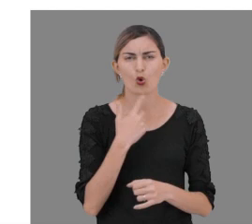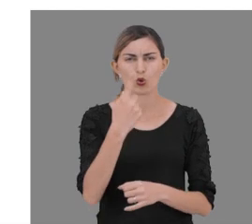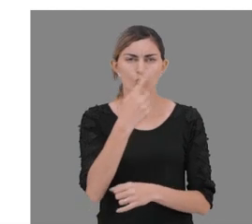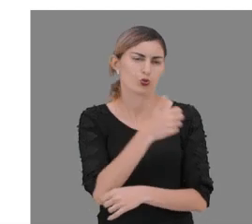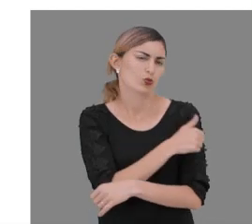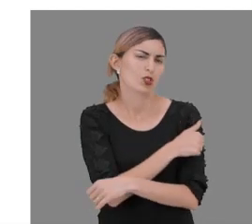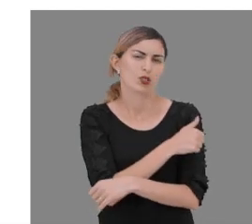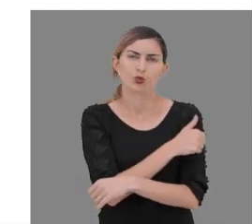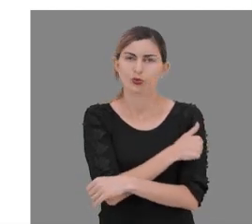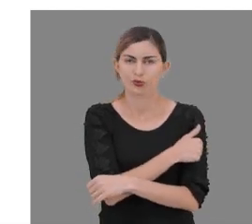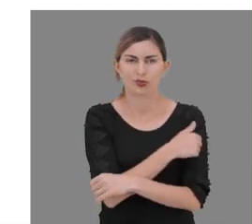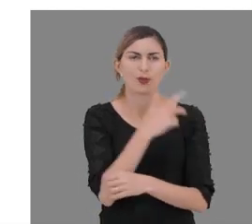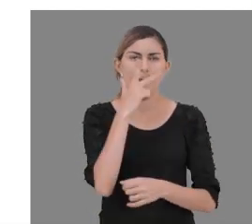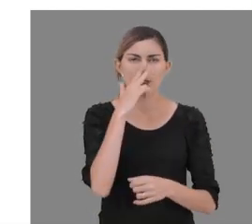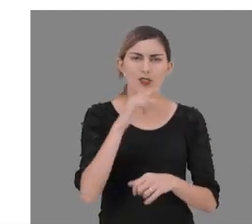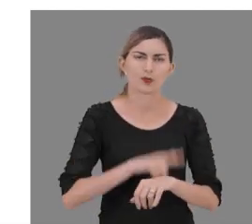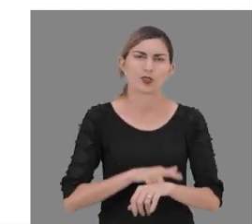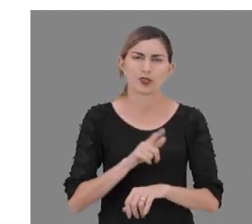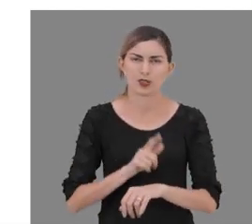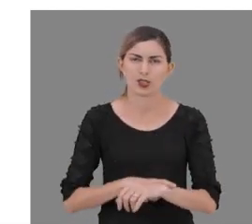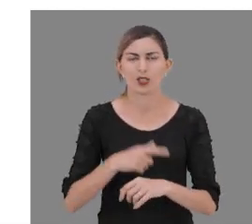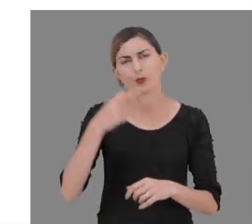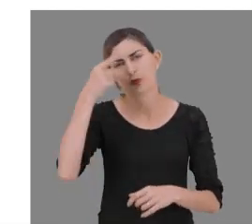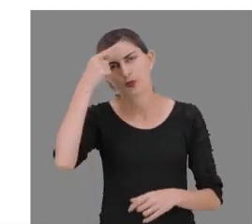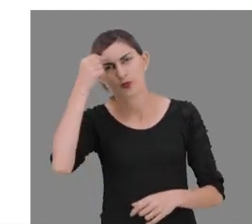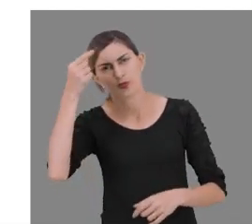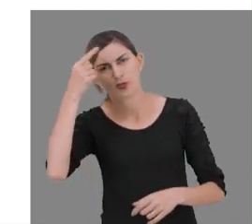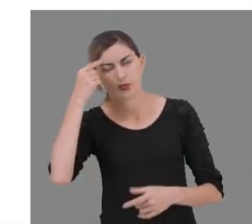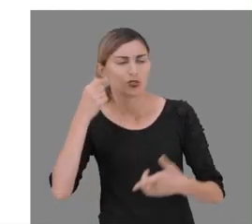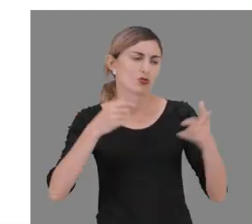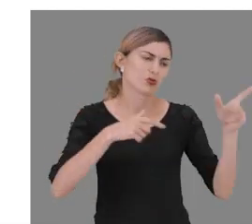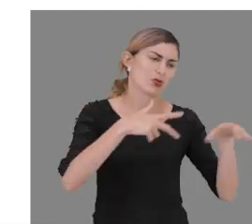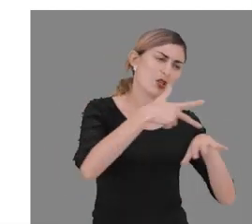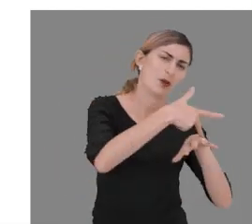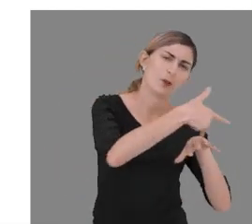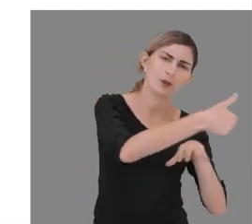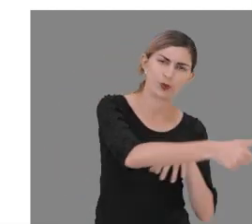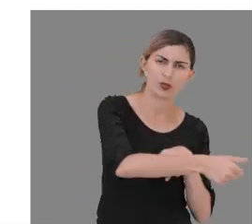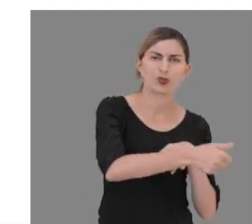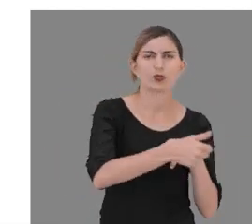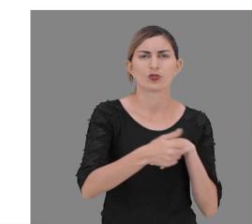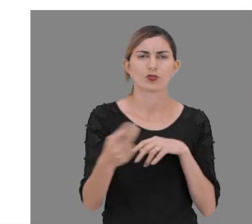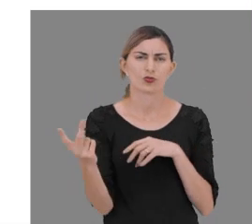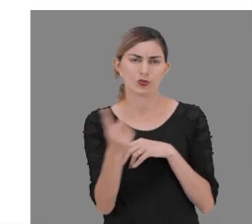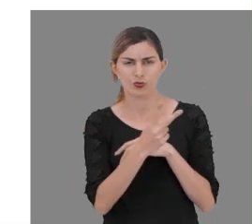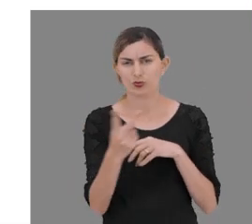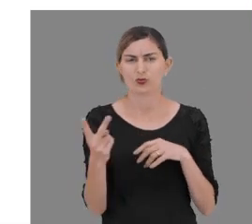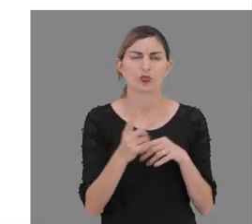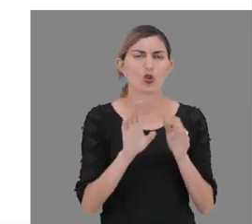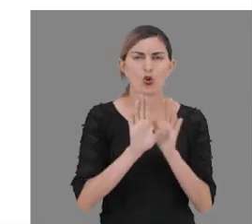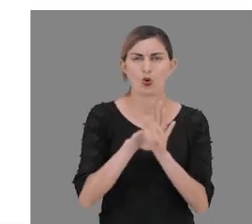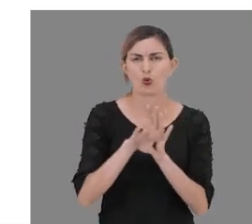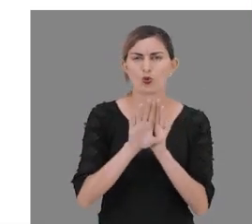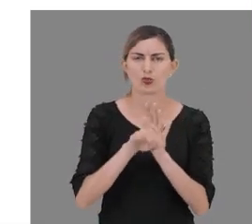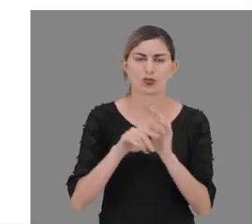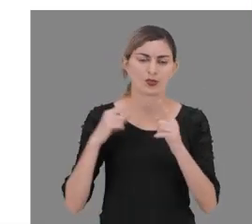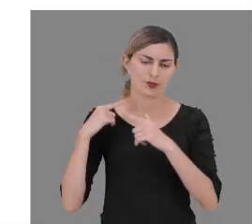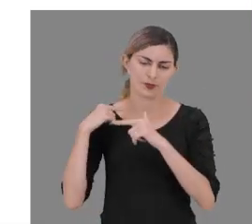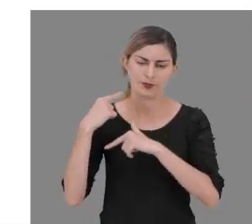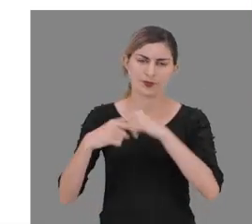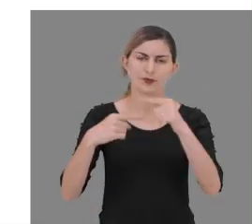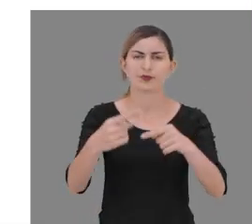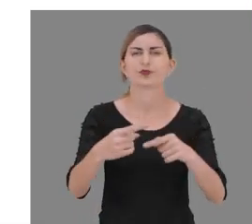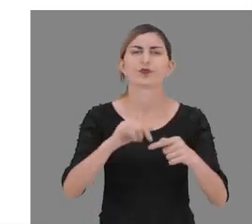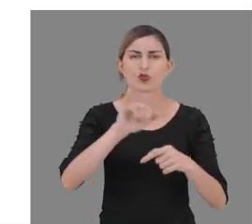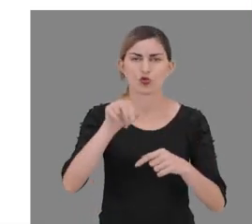não pode um aluno ser ao mesmo tempo de graduação e de pós-graduação. Nesse caso, é o conceito